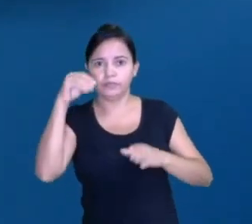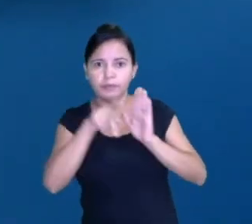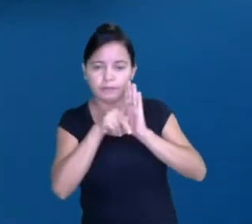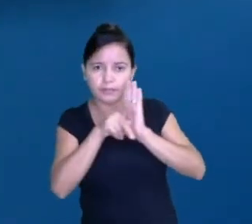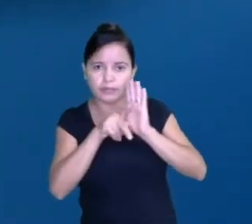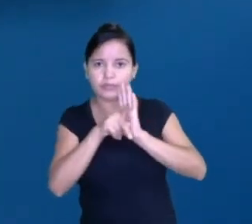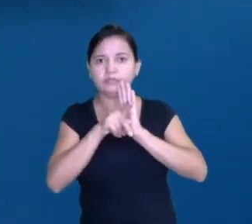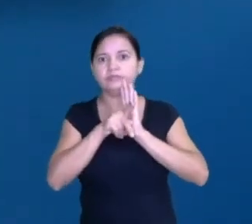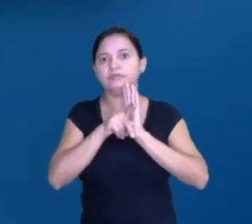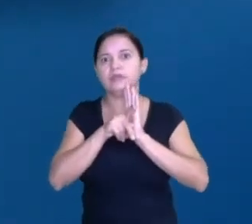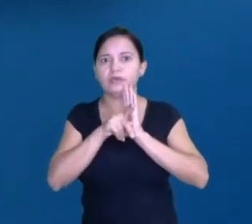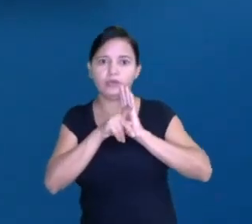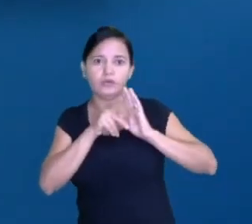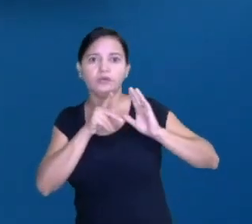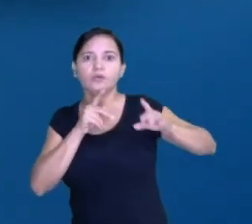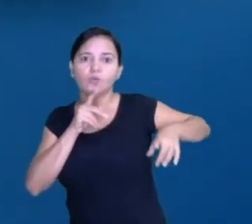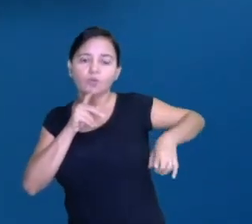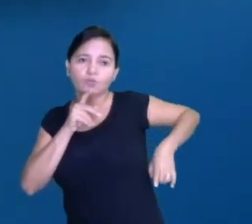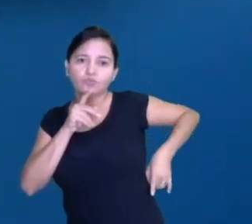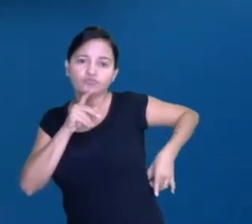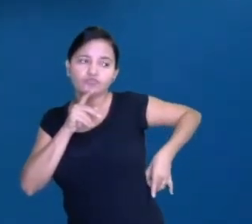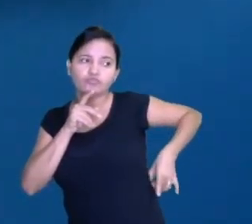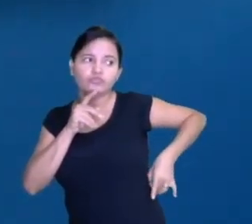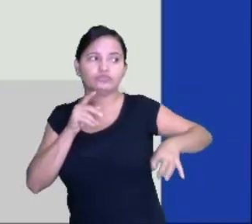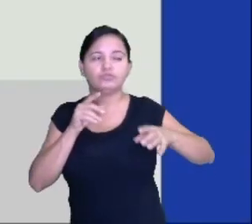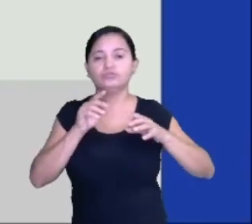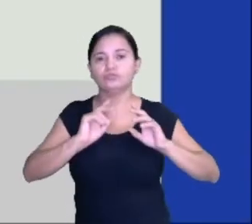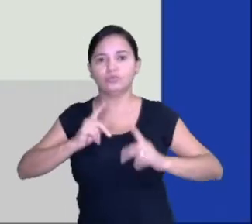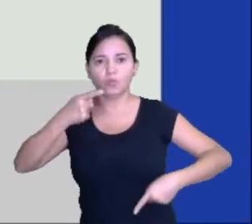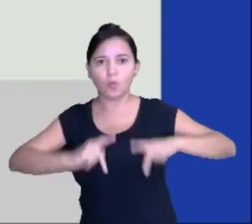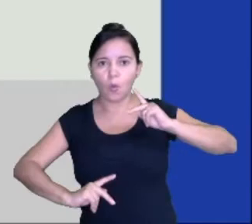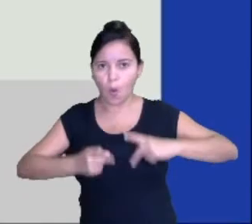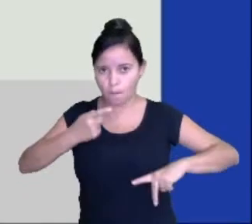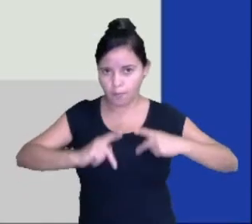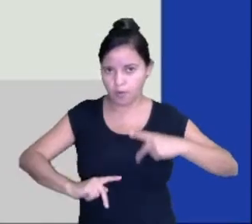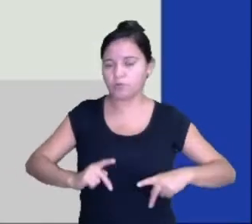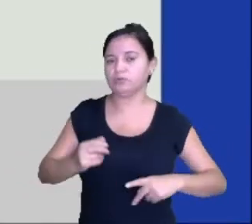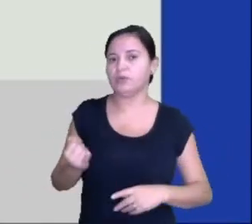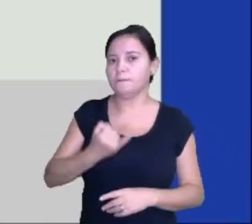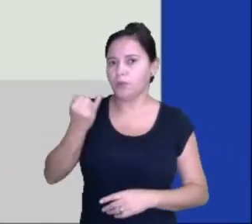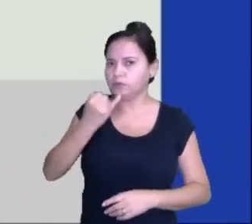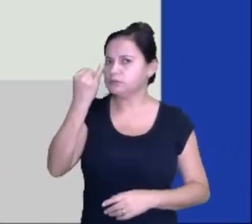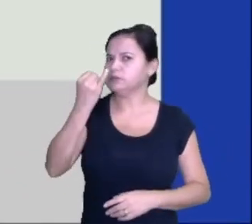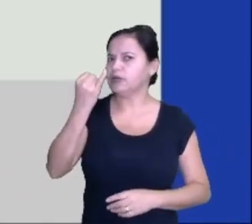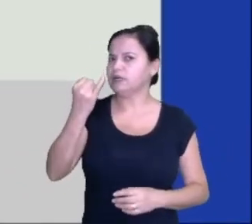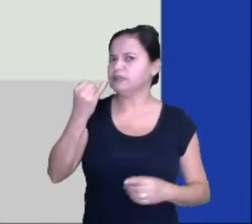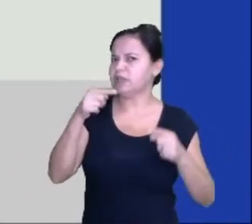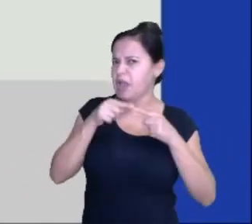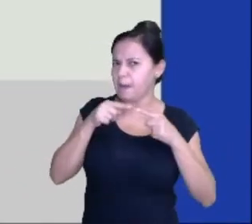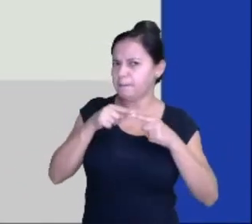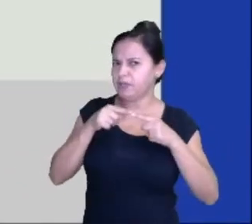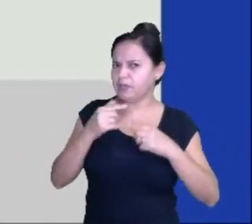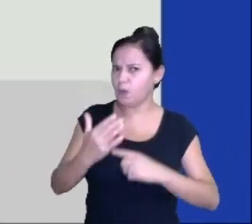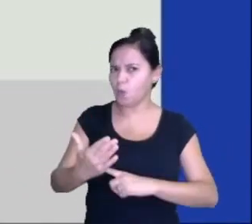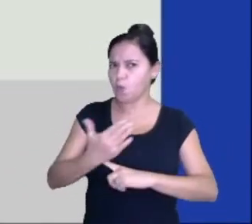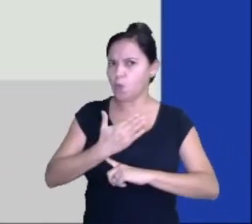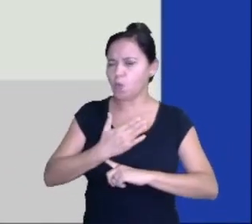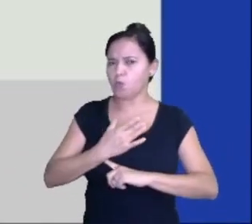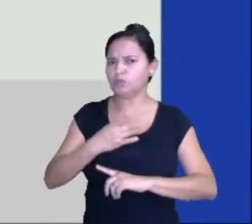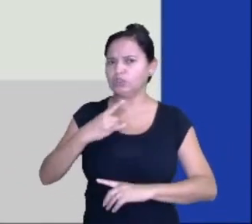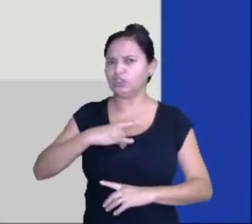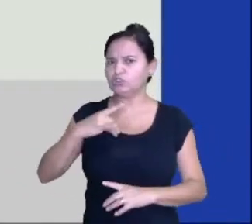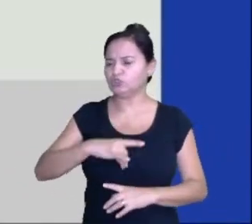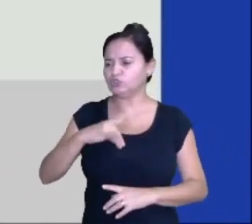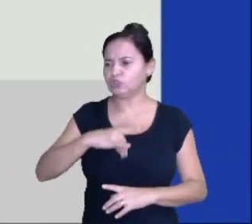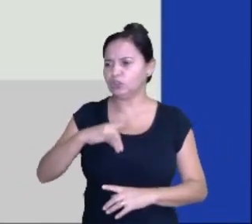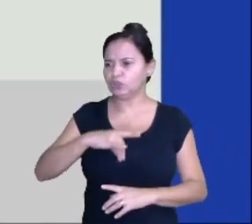rins, que é os chamados hormônios andrógenos, tá? E aí, ó, qual é a função básica dessa testosterona? Produção, aumenta essa imagem aí